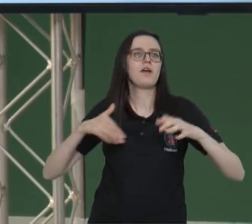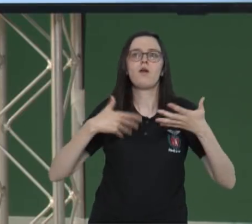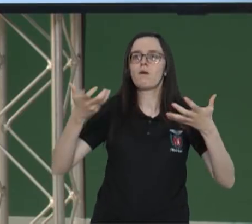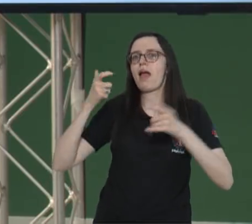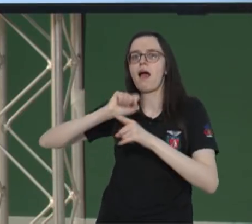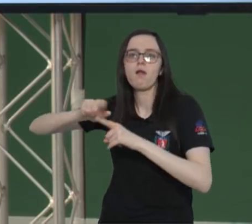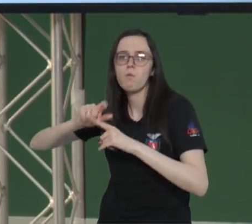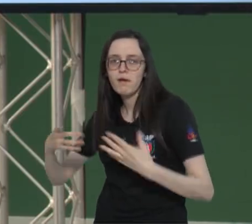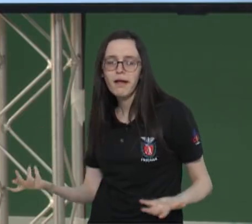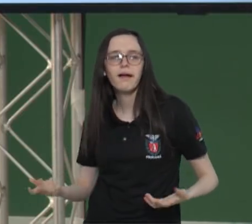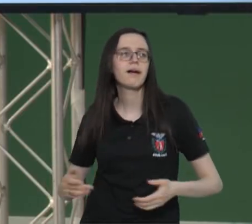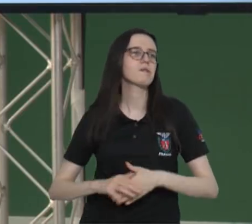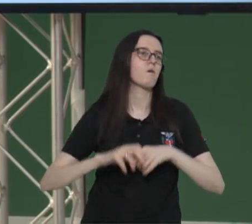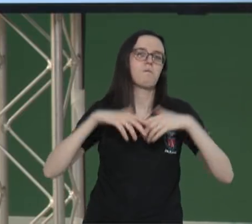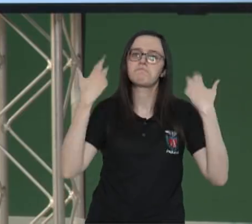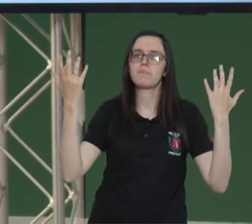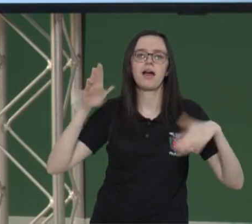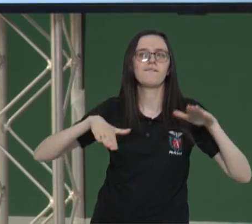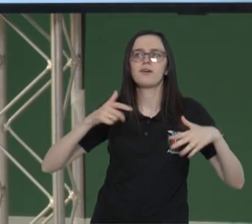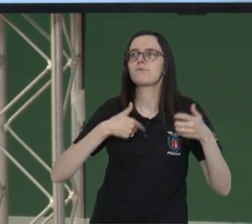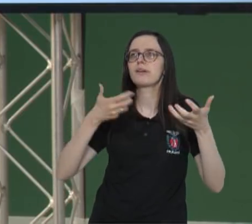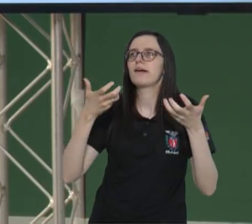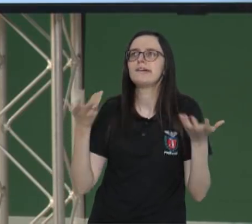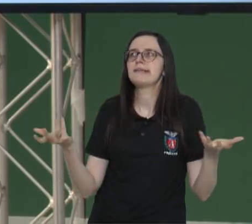quer alugar algo, ou a pessoa